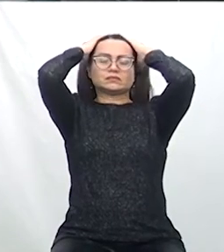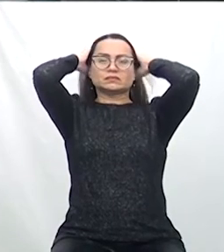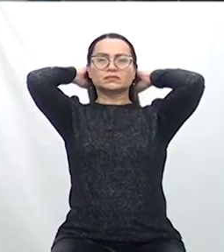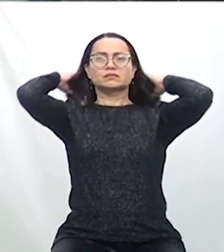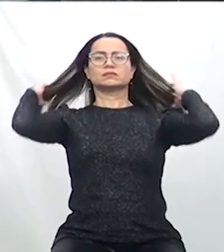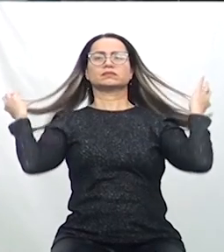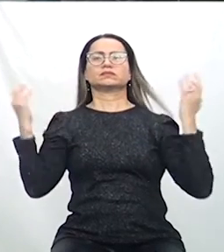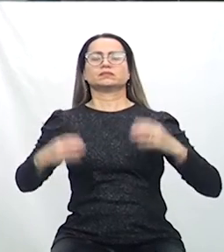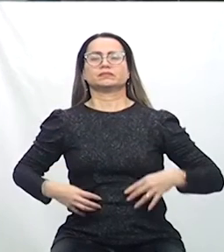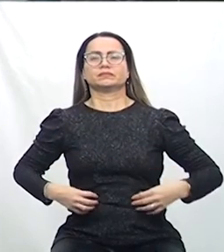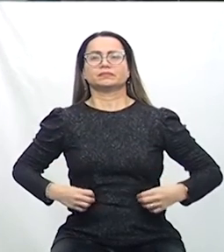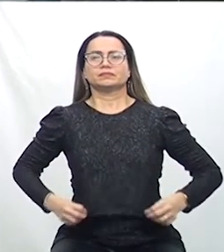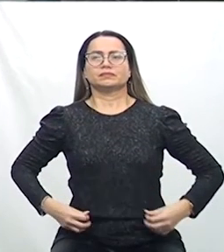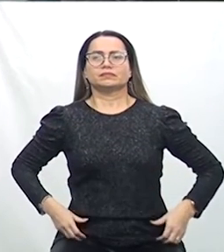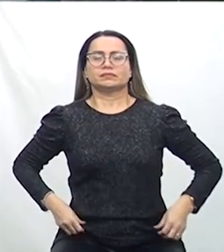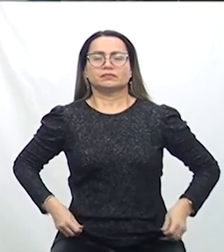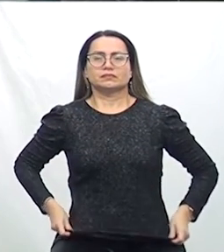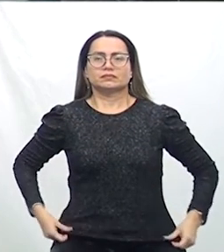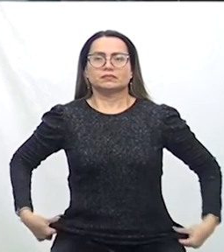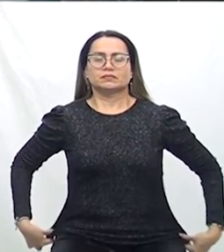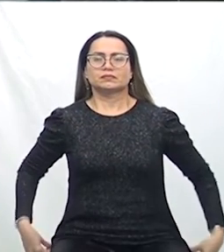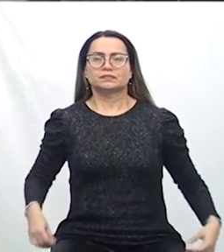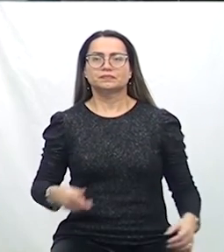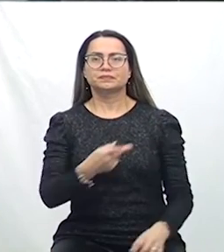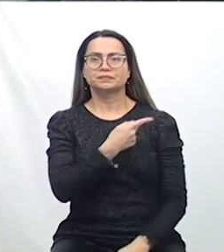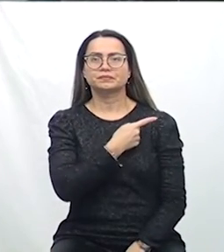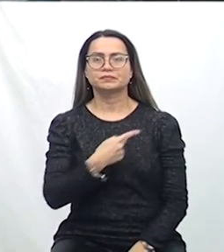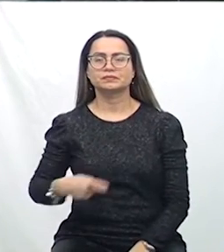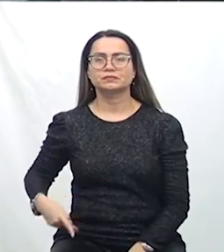Senhora presidente, senhores vereadores, vereadoras,